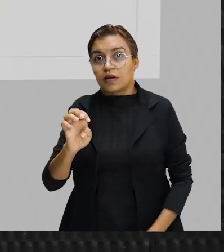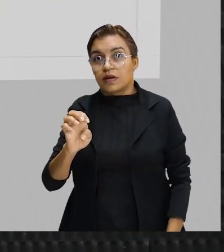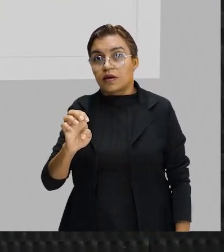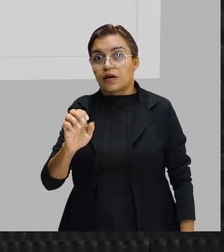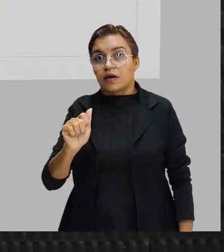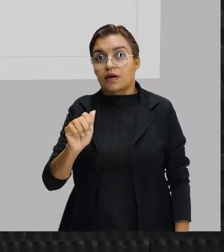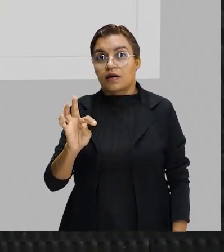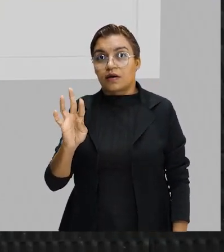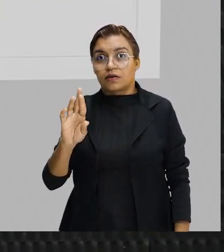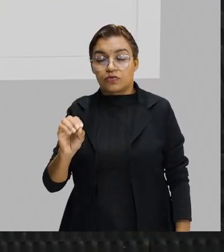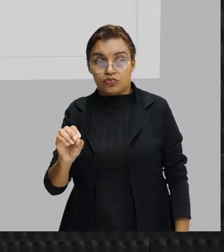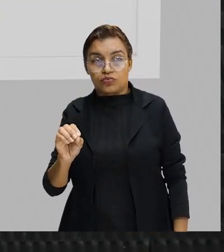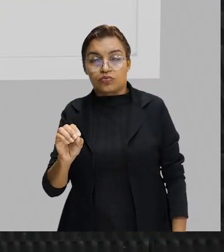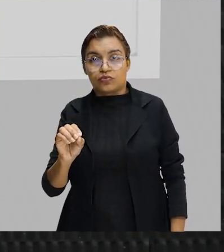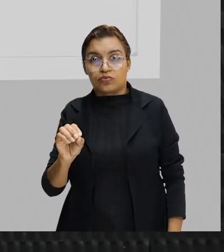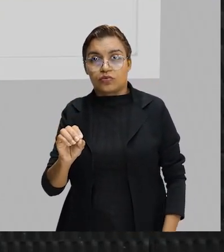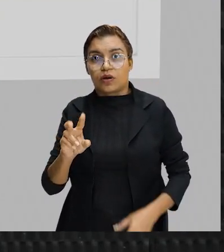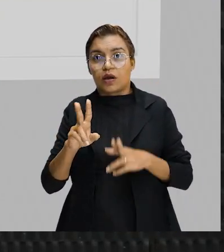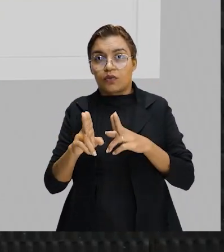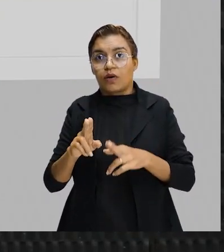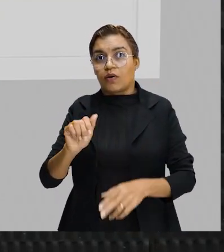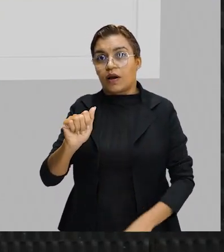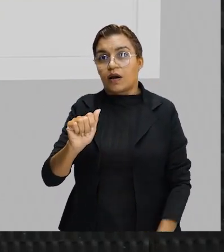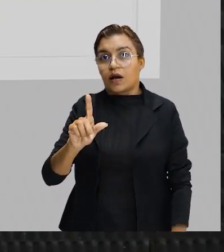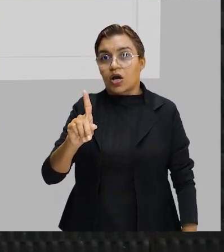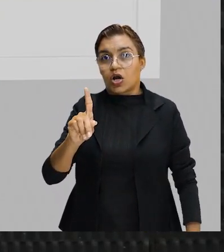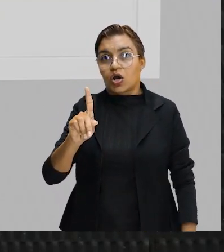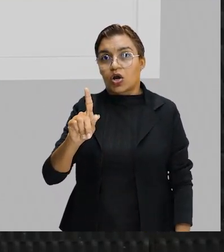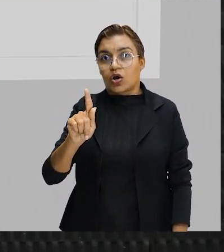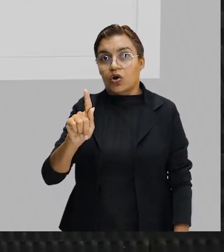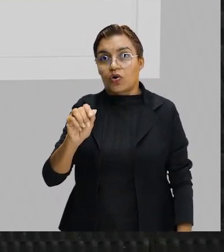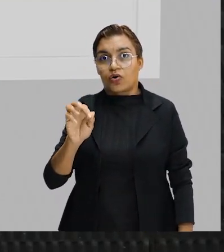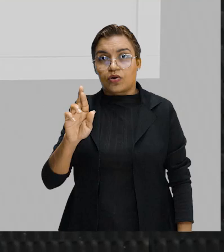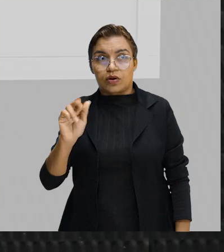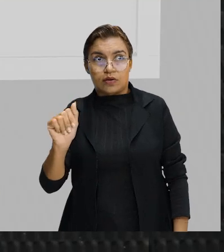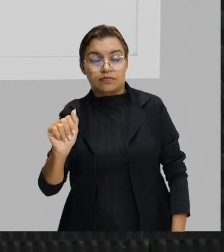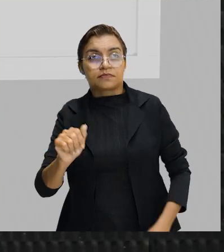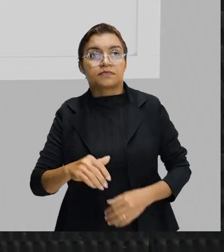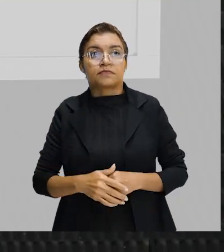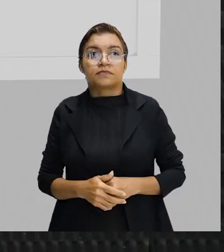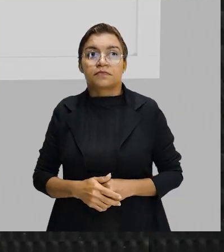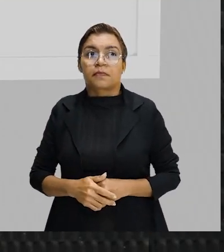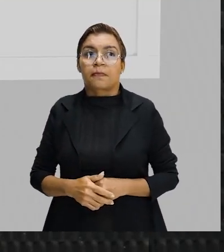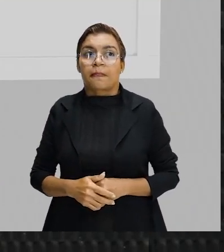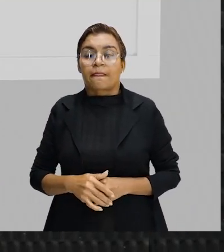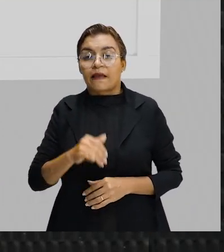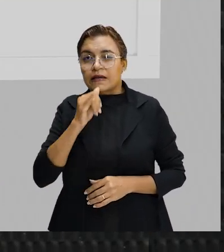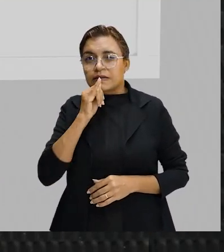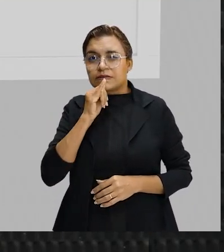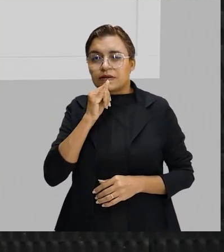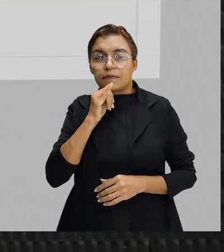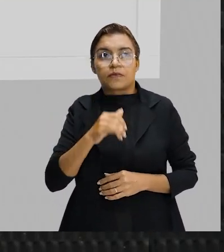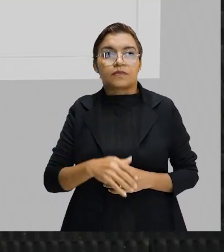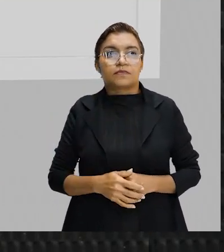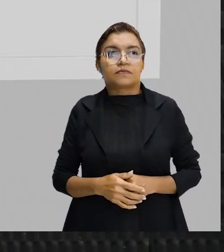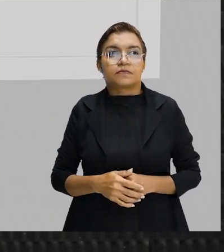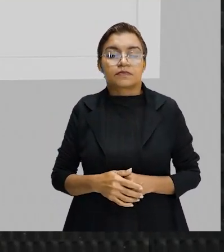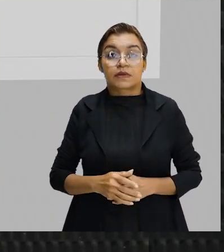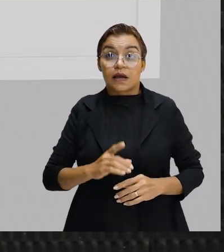atenção numa coisa, este debate que cá está sendo citado, olha, quando a gente coloca aqui debate, por exemplo, ó,